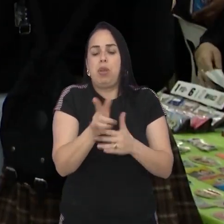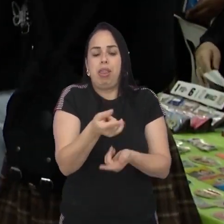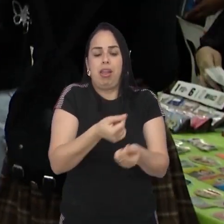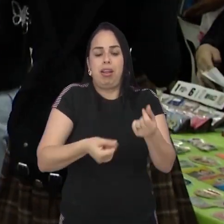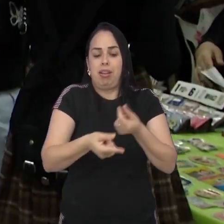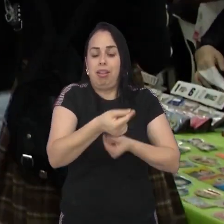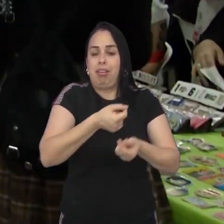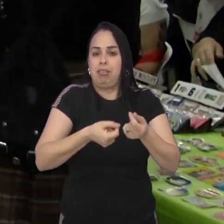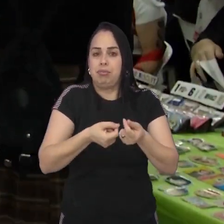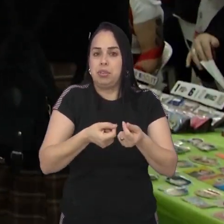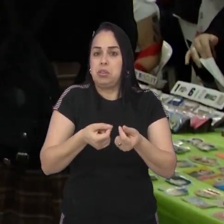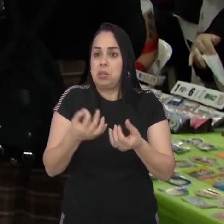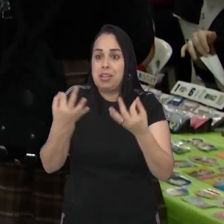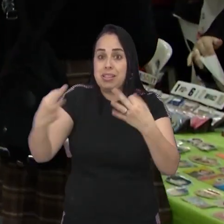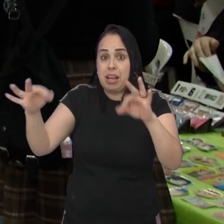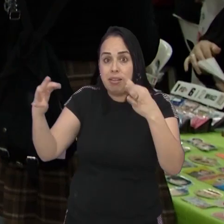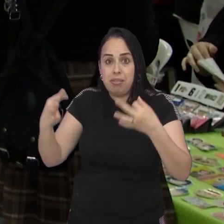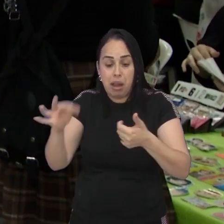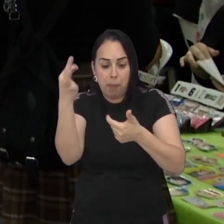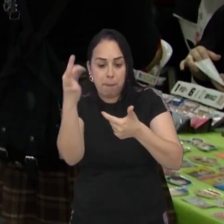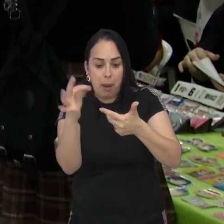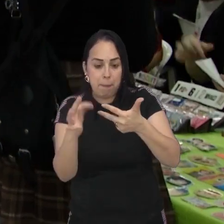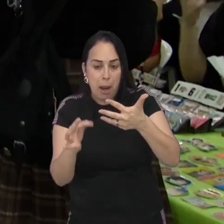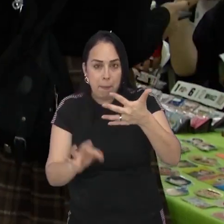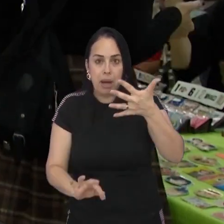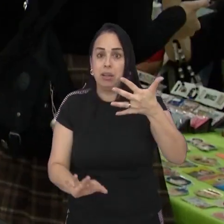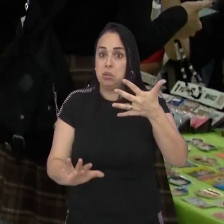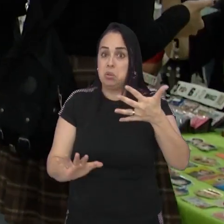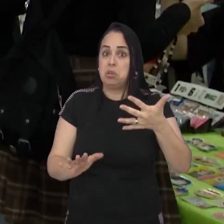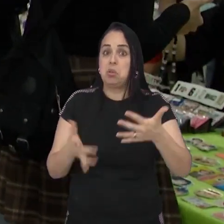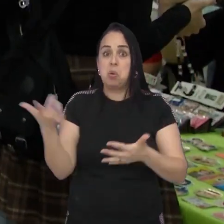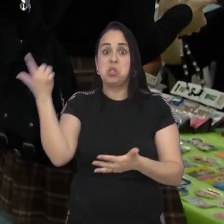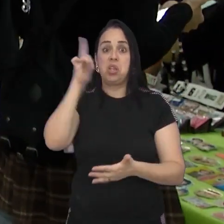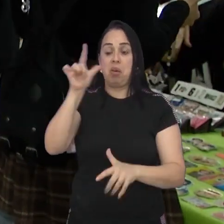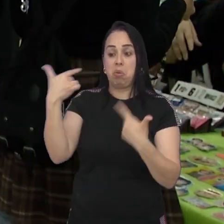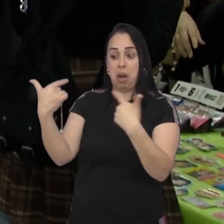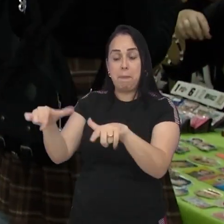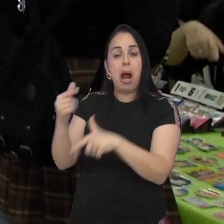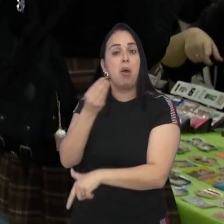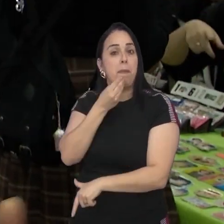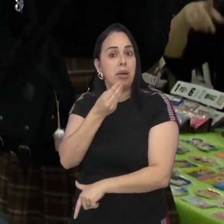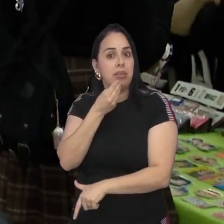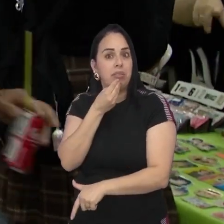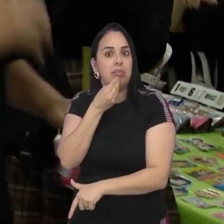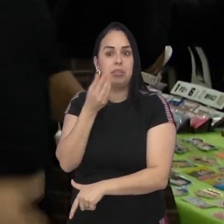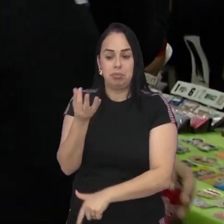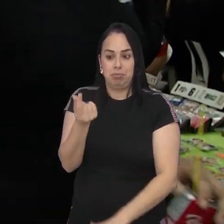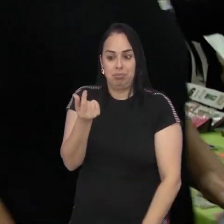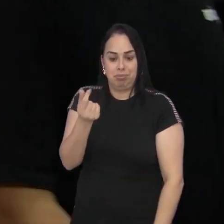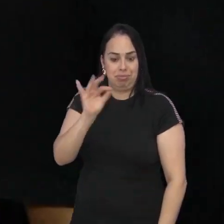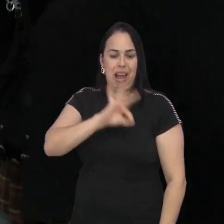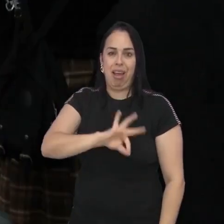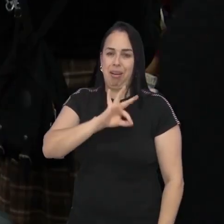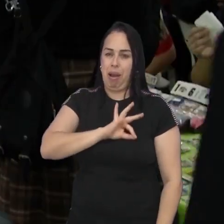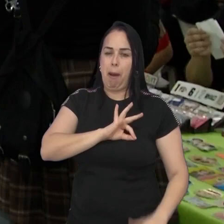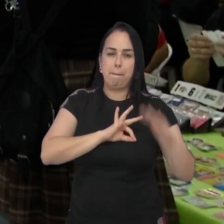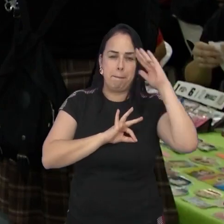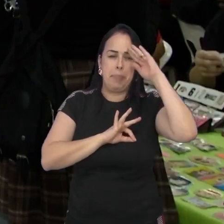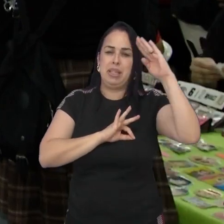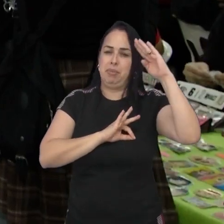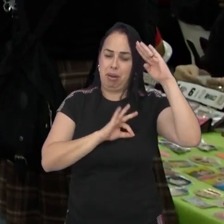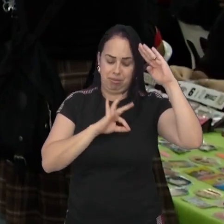né, tem dado certo, gerado realmente muitos empregos, muita renda, né, que é o